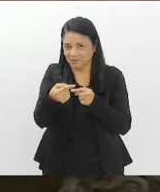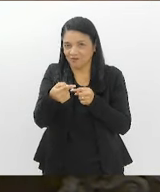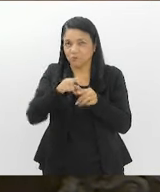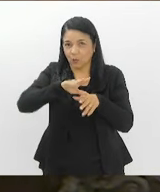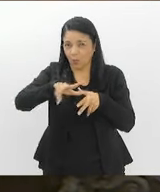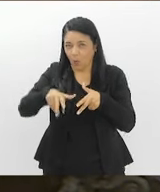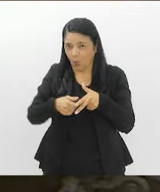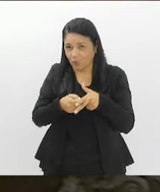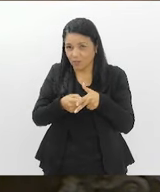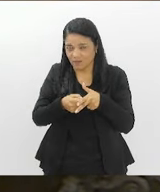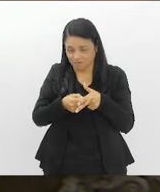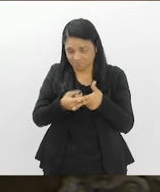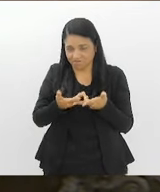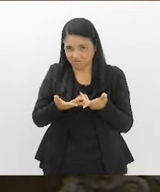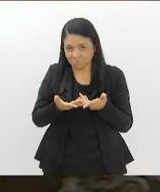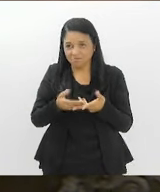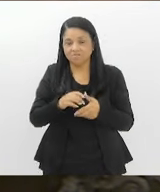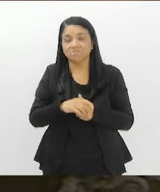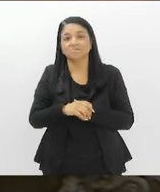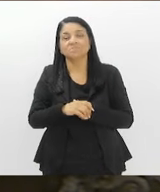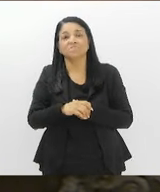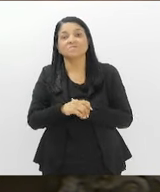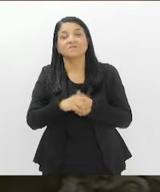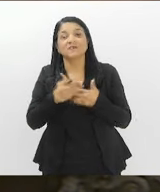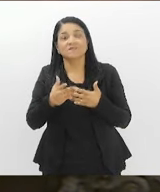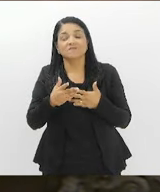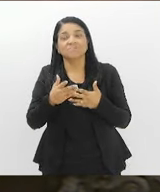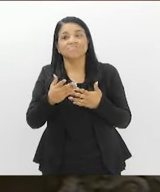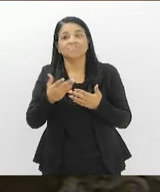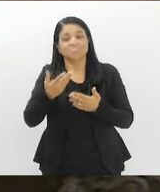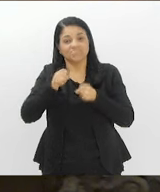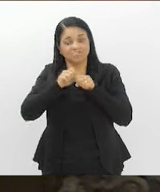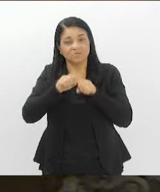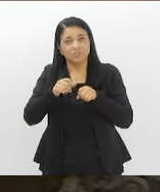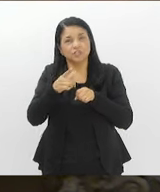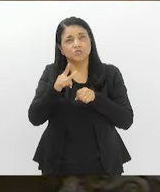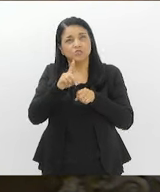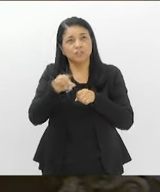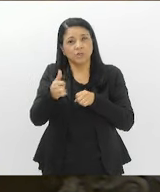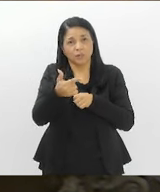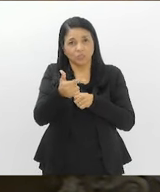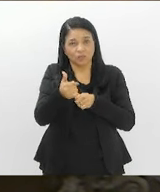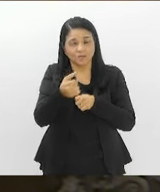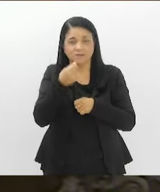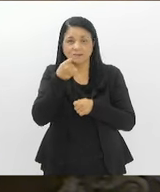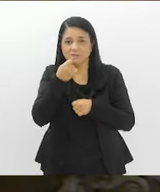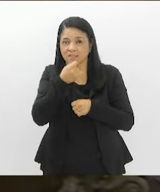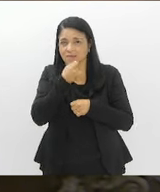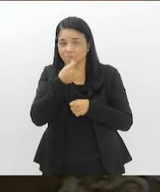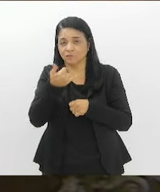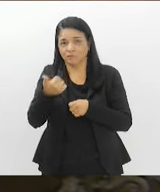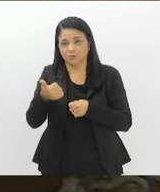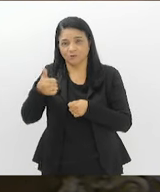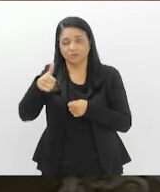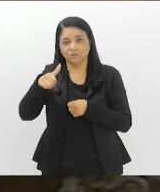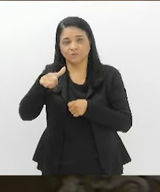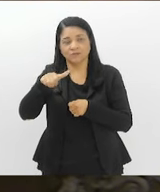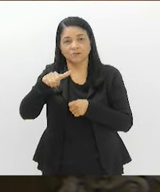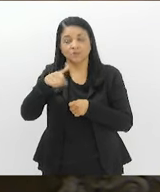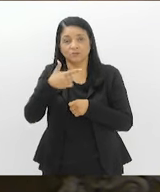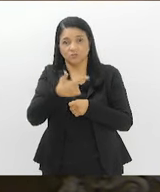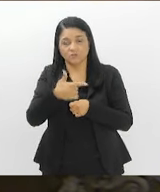nem um dia a menos. Entrou em rotativa no dia 12 de setembro de 19 e